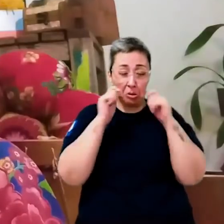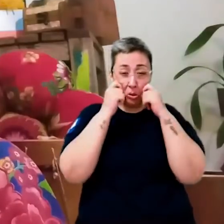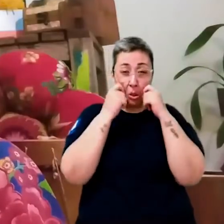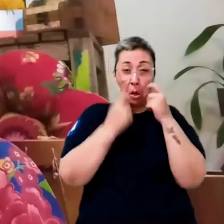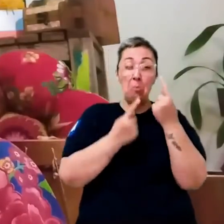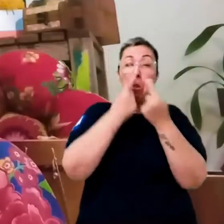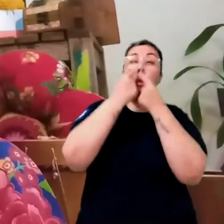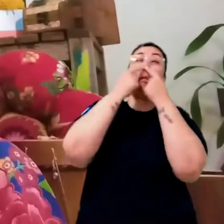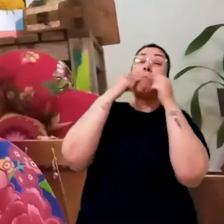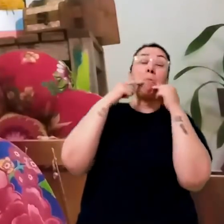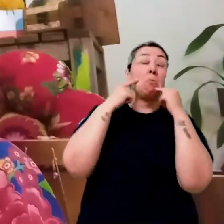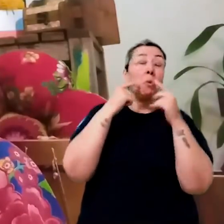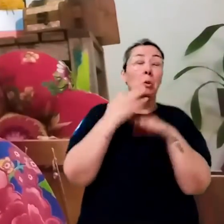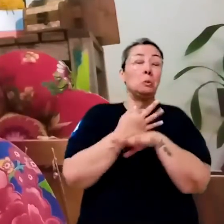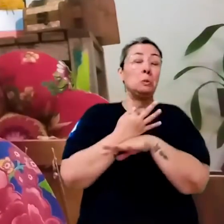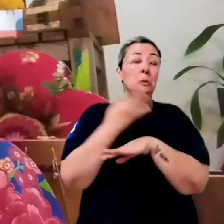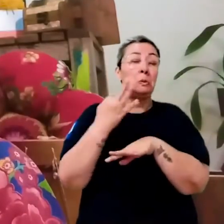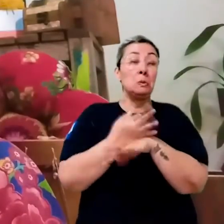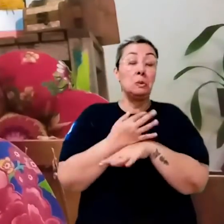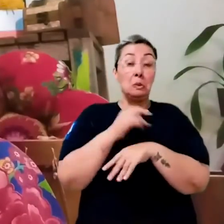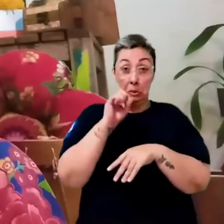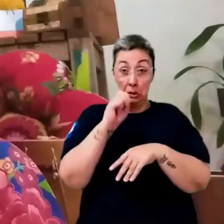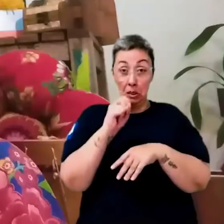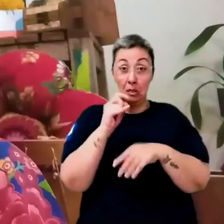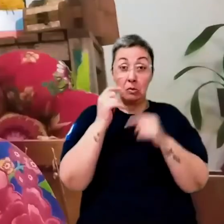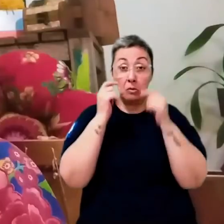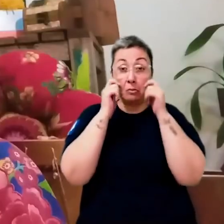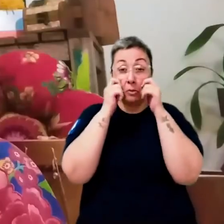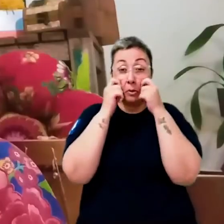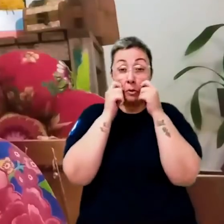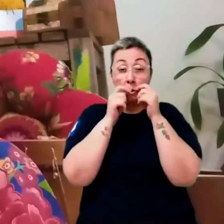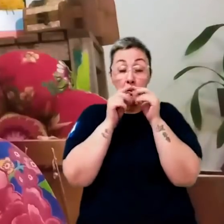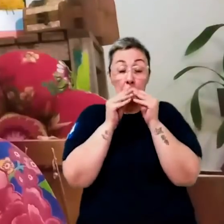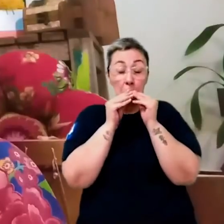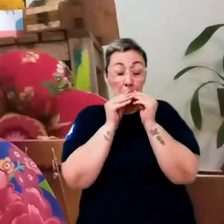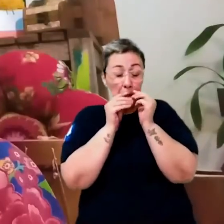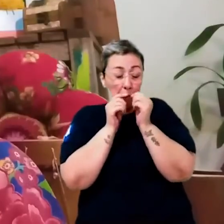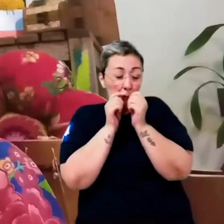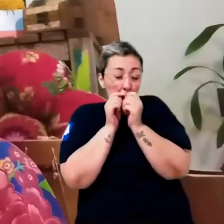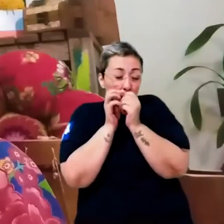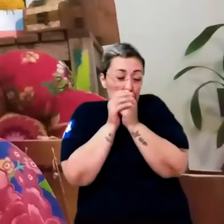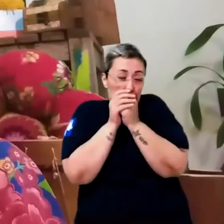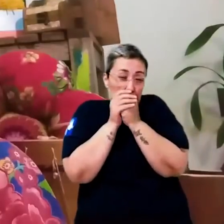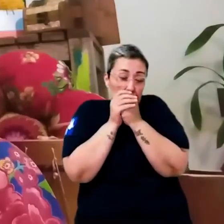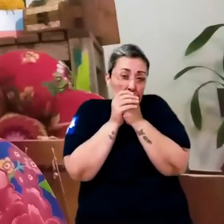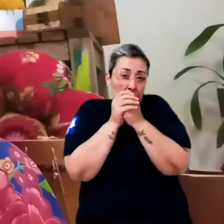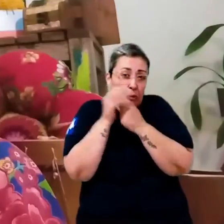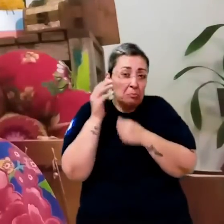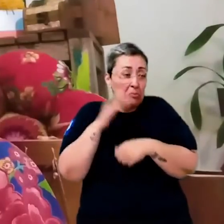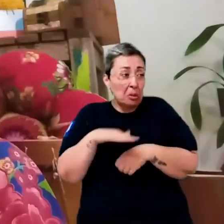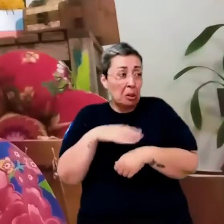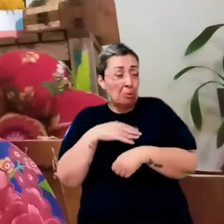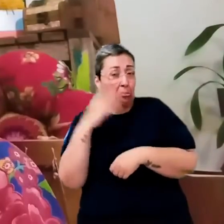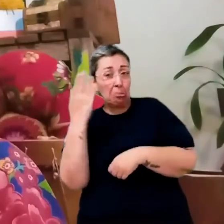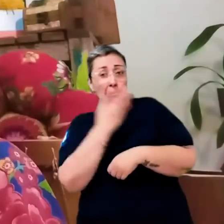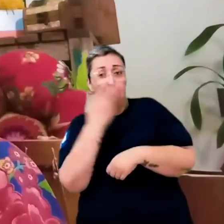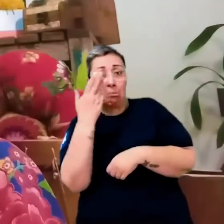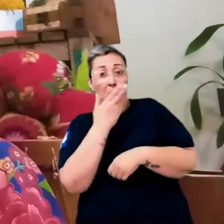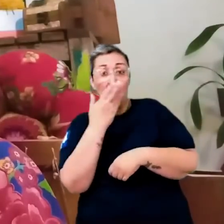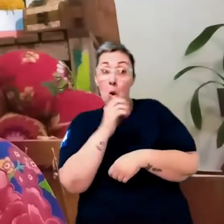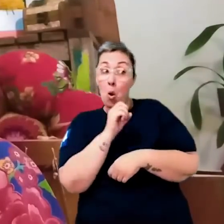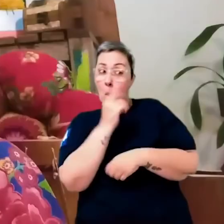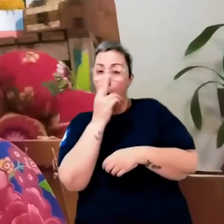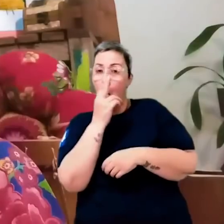shampoo no nariz. E quando é o caso, choram baixinho, tão baixinho que as crianças nem reparam.